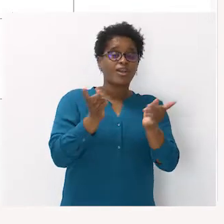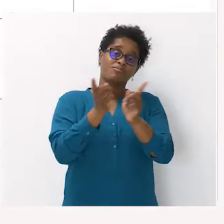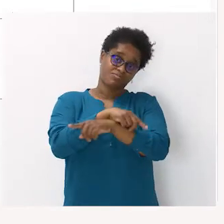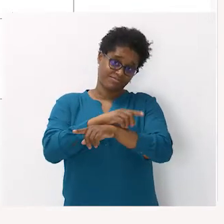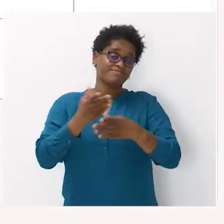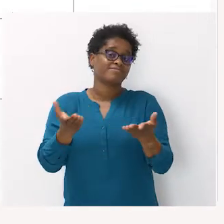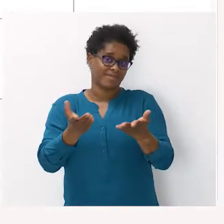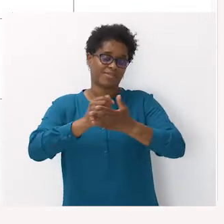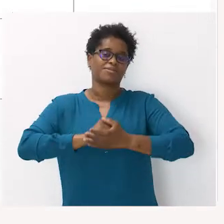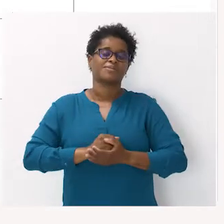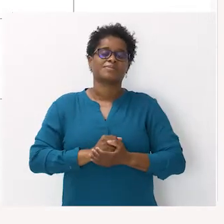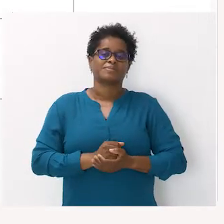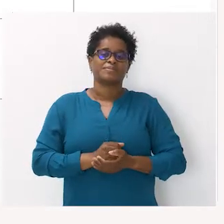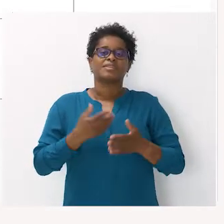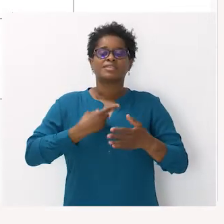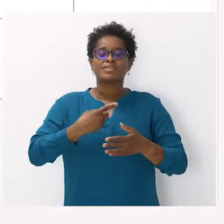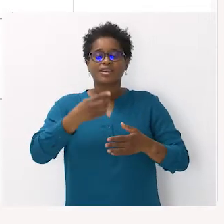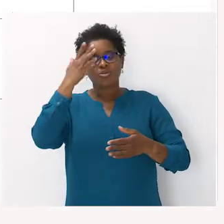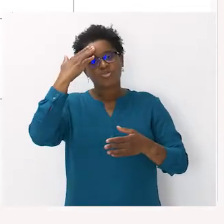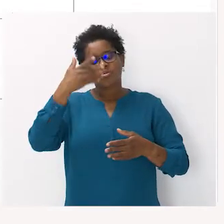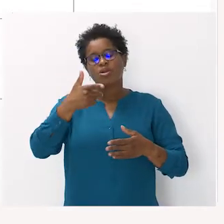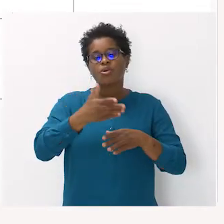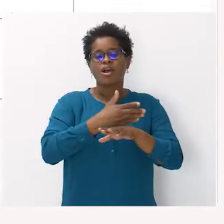mudar, certo? Será o